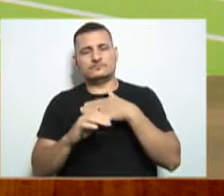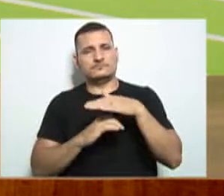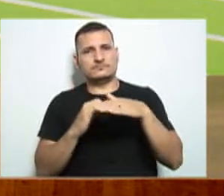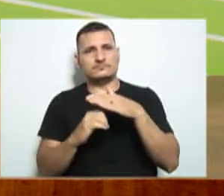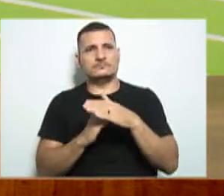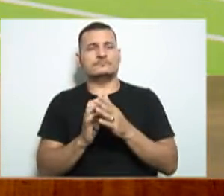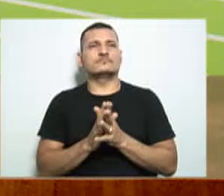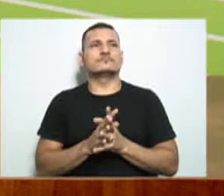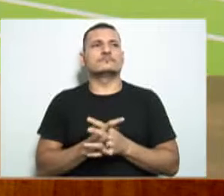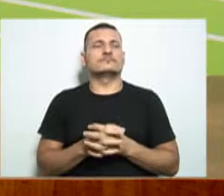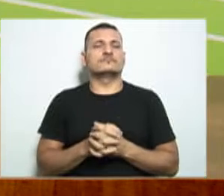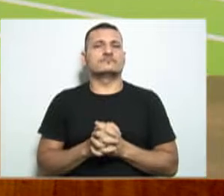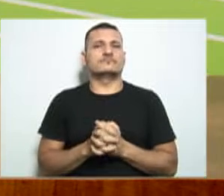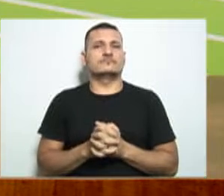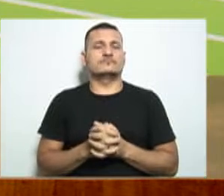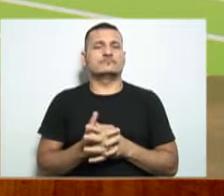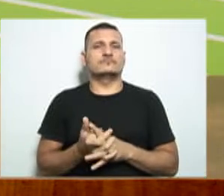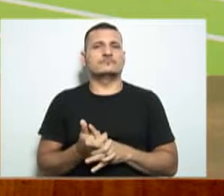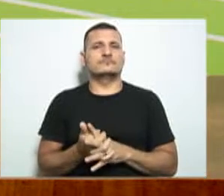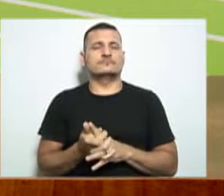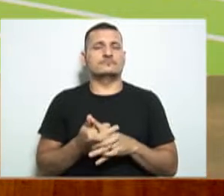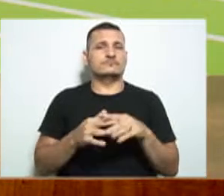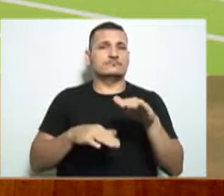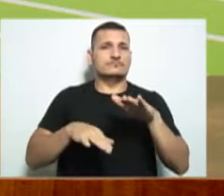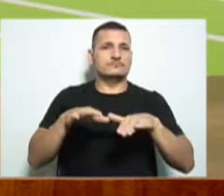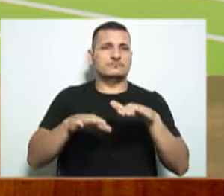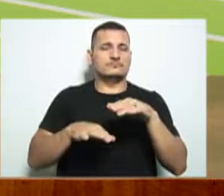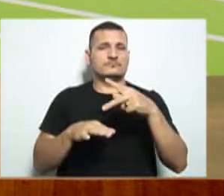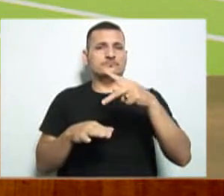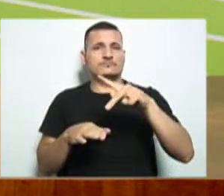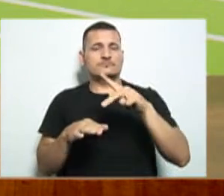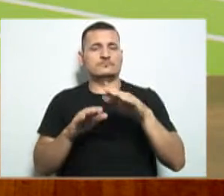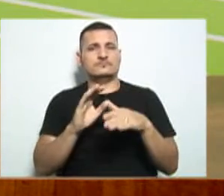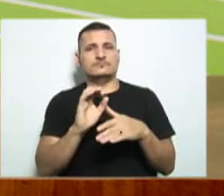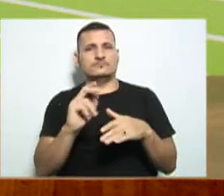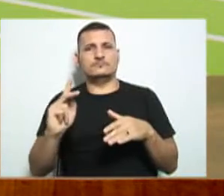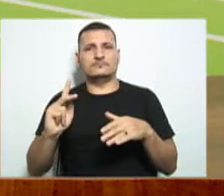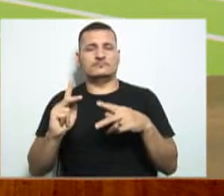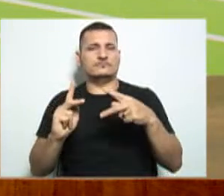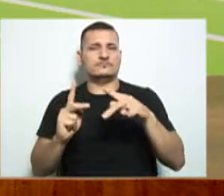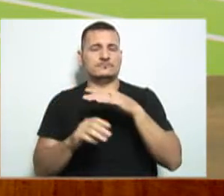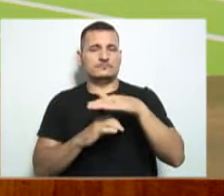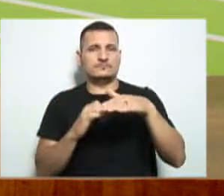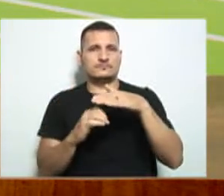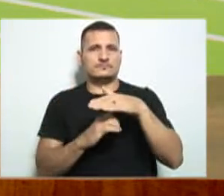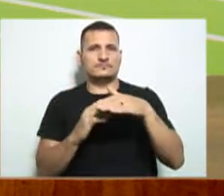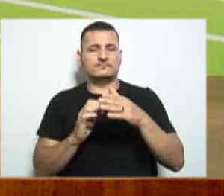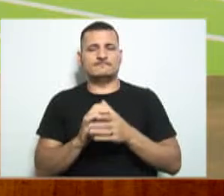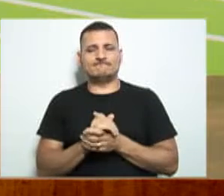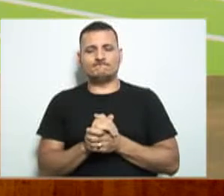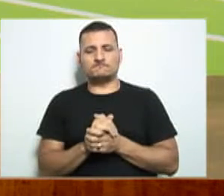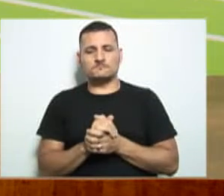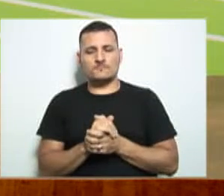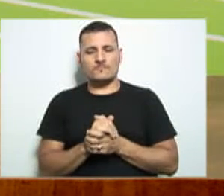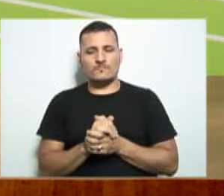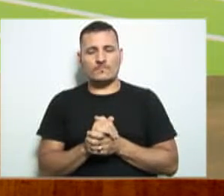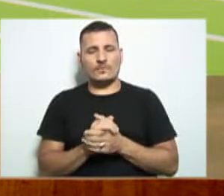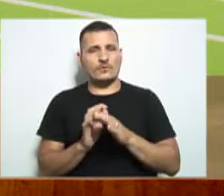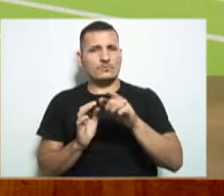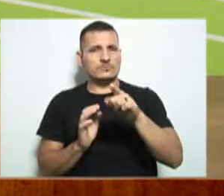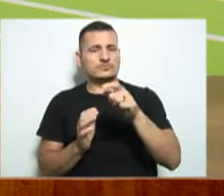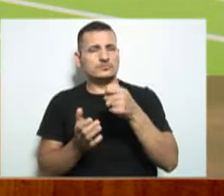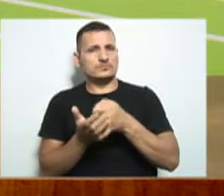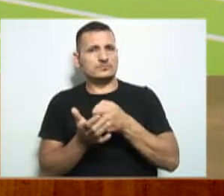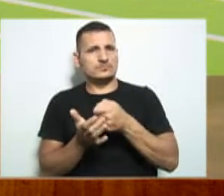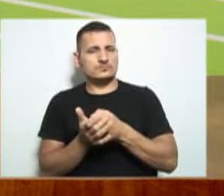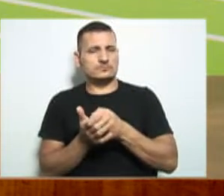Ou dentro da cooperativa. Dependendo do tamanho da sua cooperativa, bom, você só será obrigado